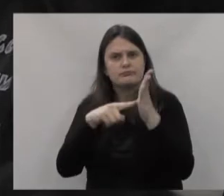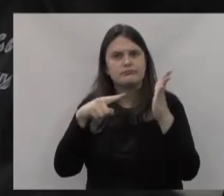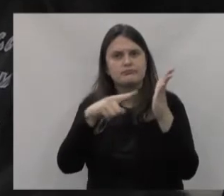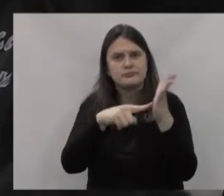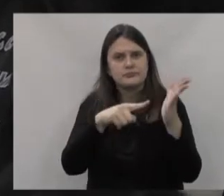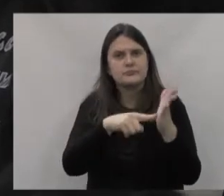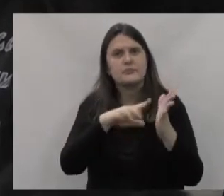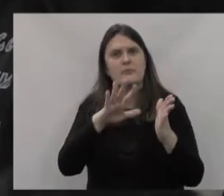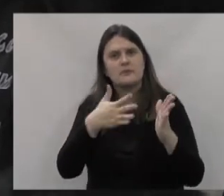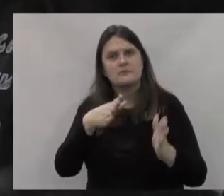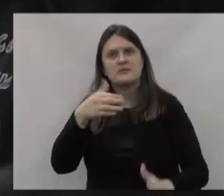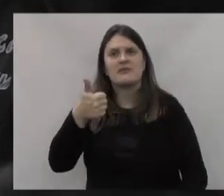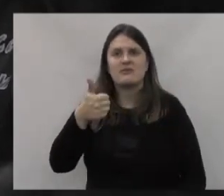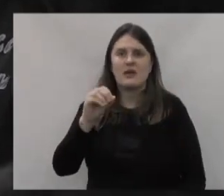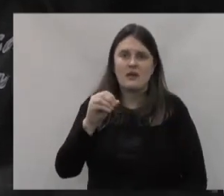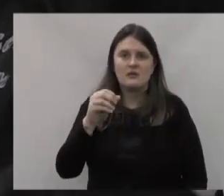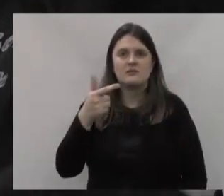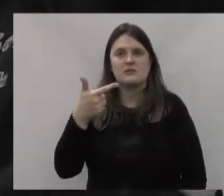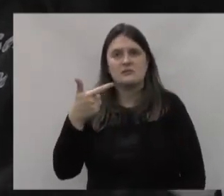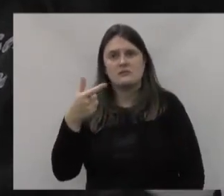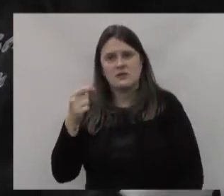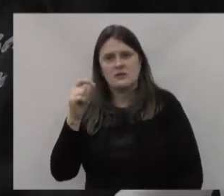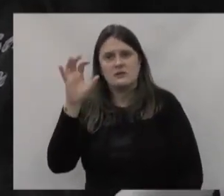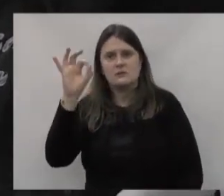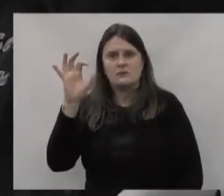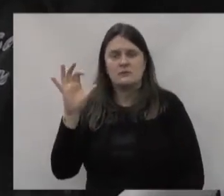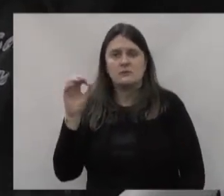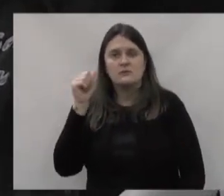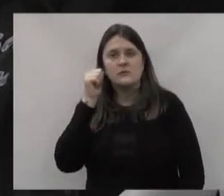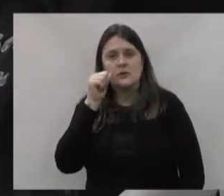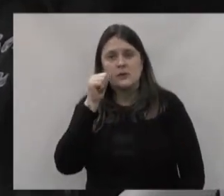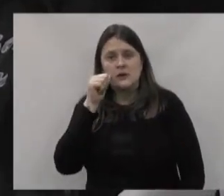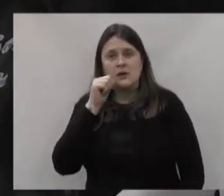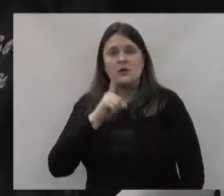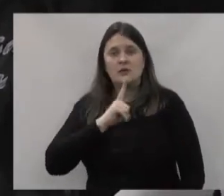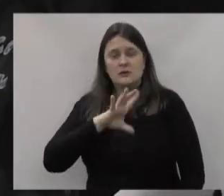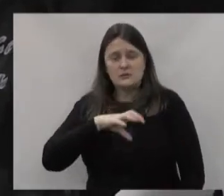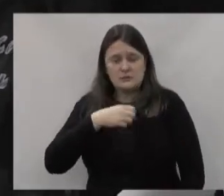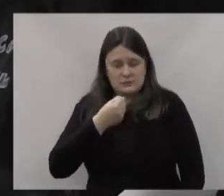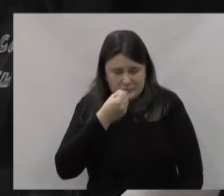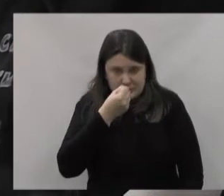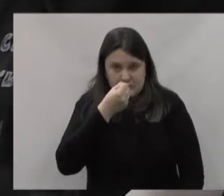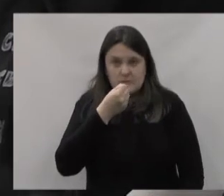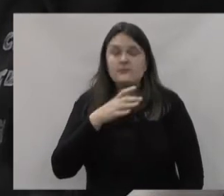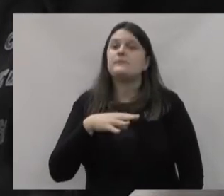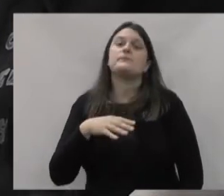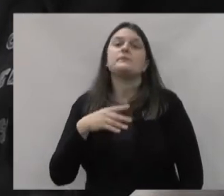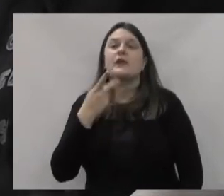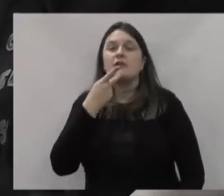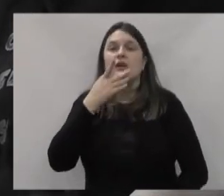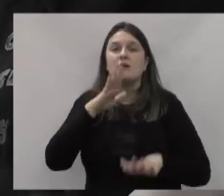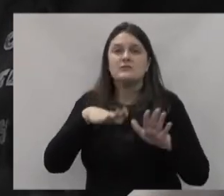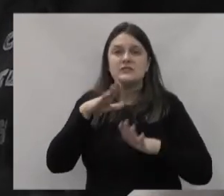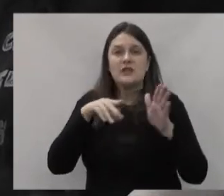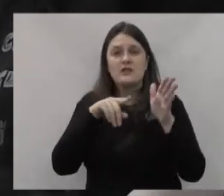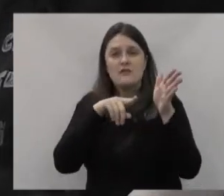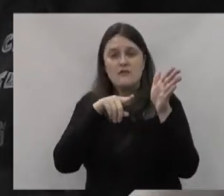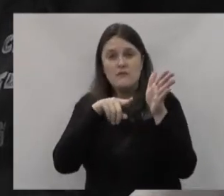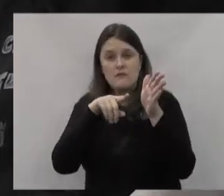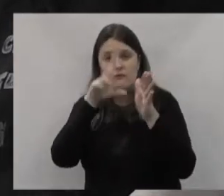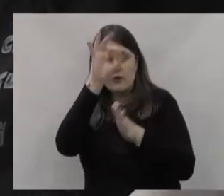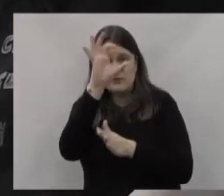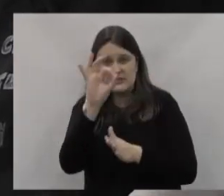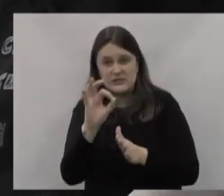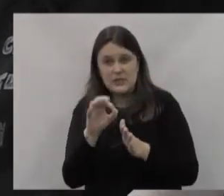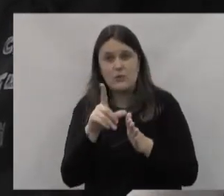denúncias, cerca de 10% a 20% das mulheres têm coragem de denunciar. Se esses dados são altos